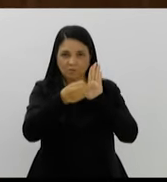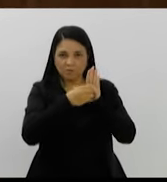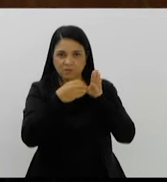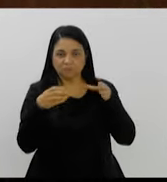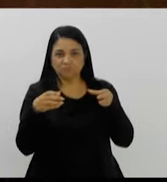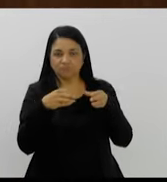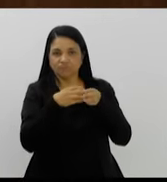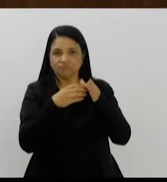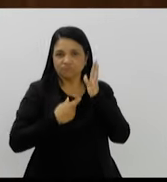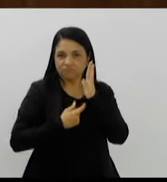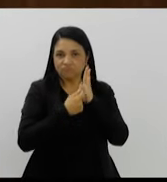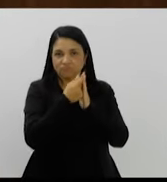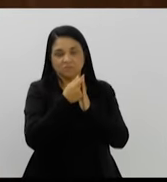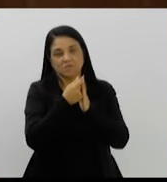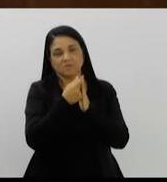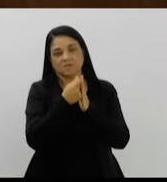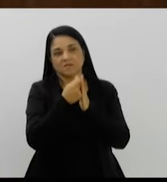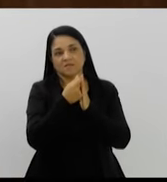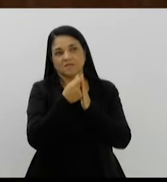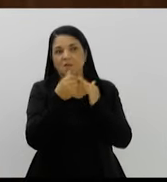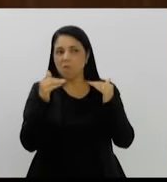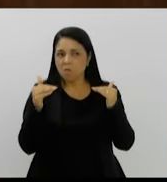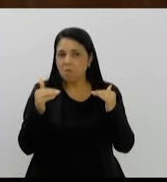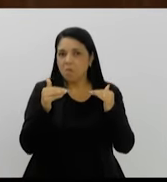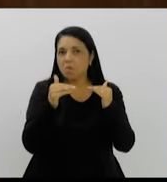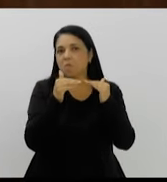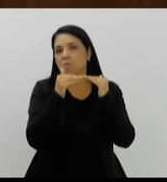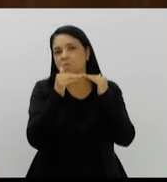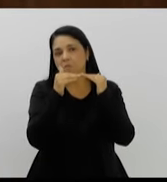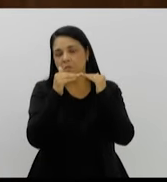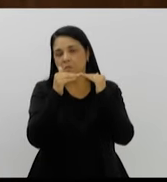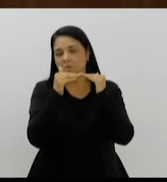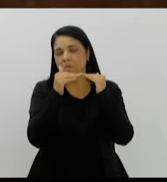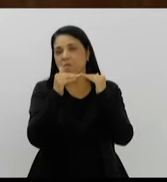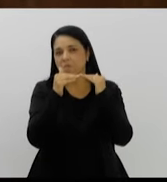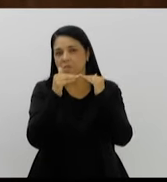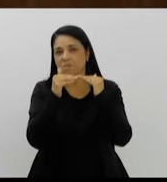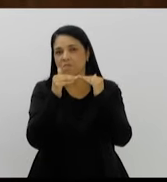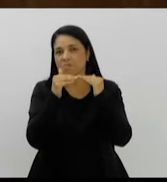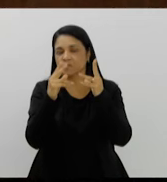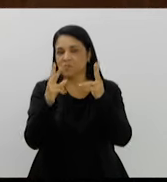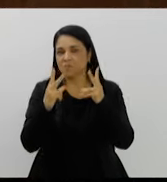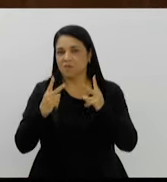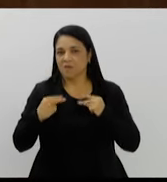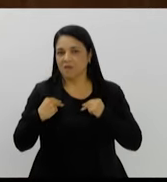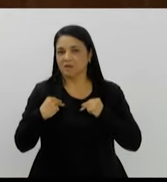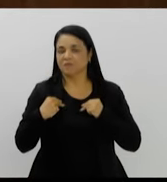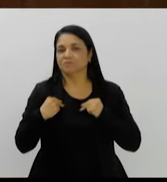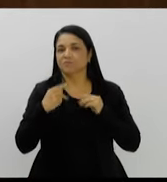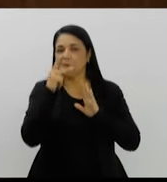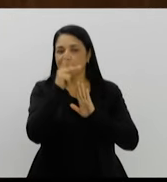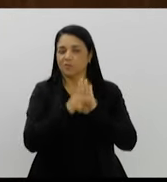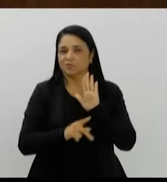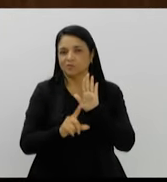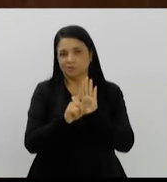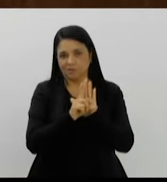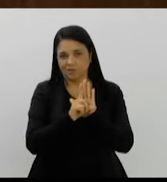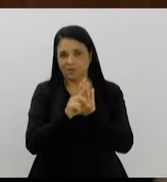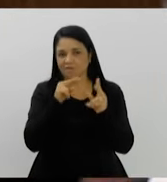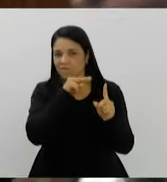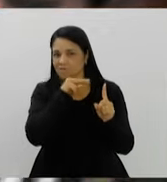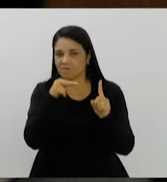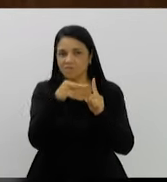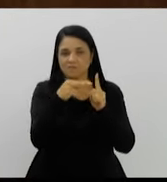de orçamento não poderia ser outro senão favorável no mérito a este projeto de lei que Visa